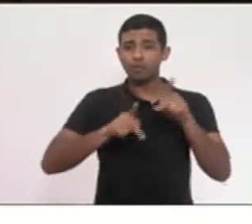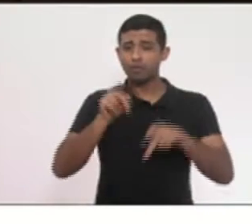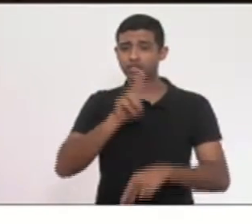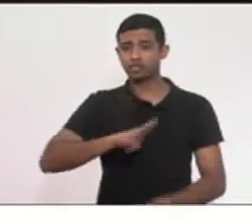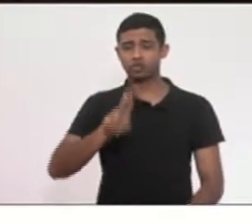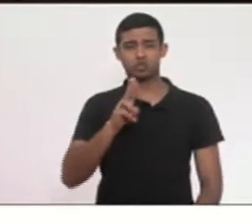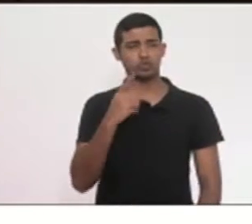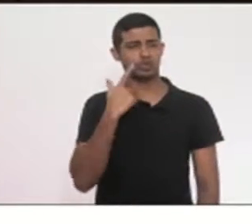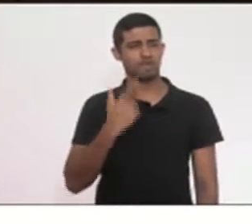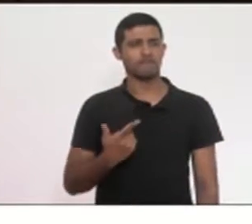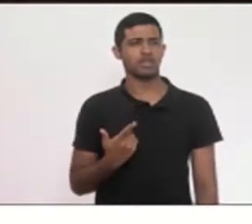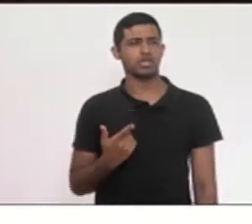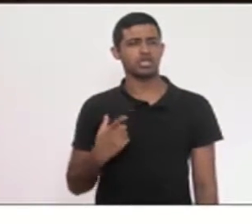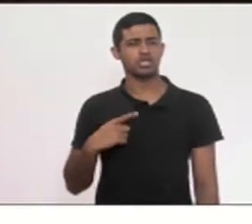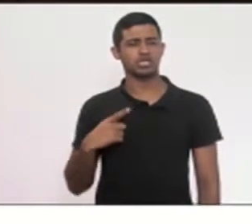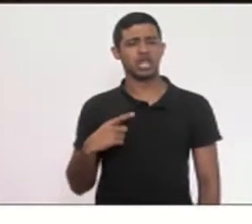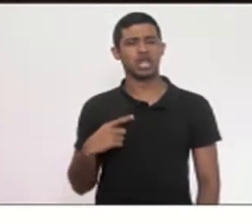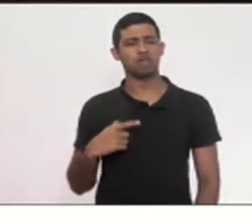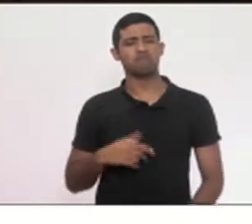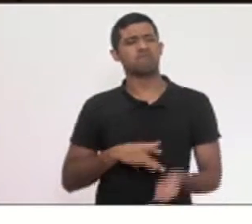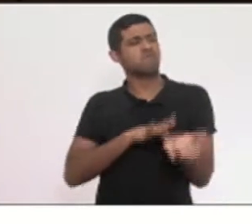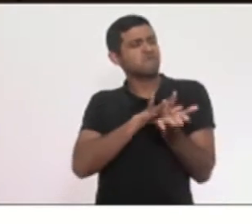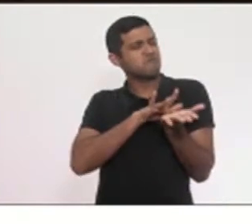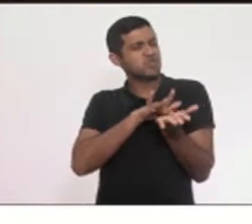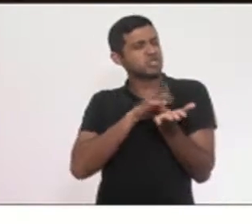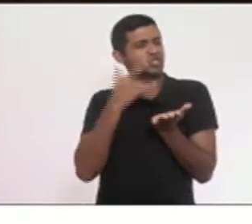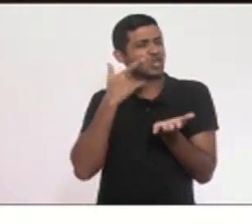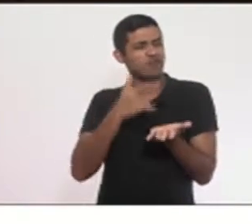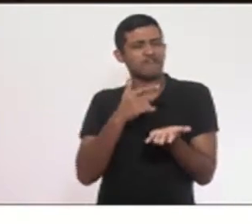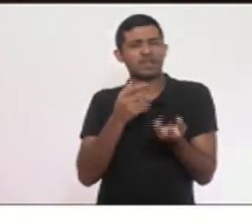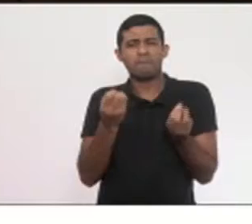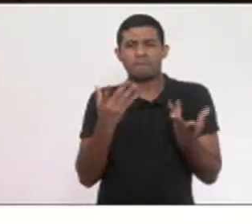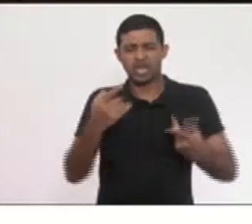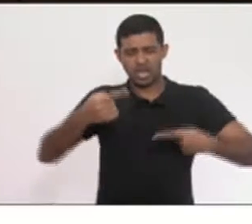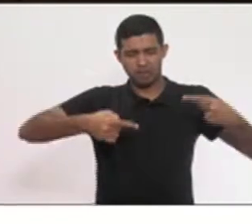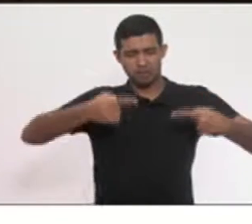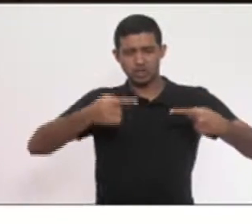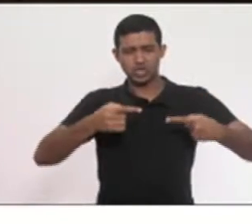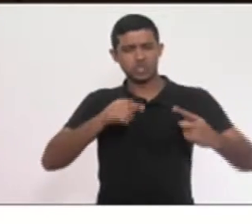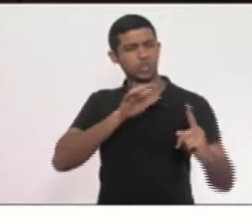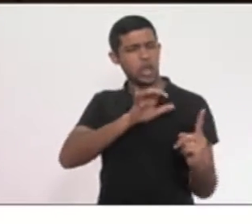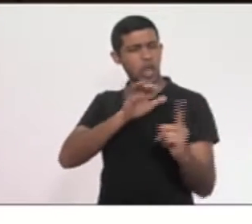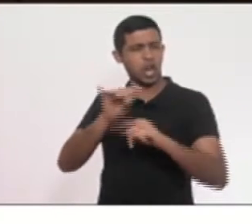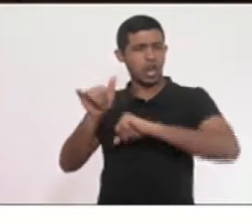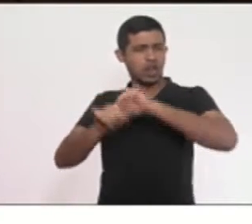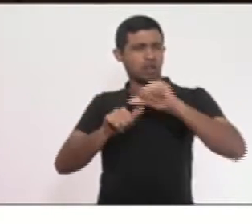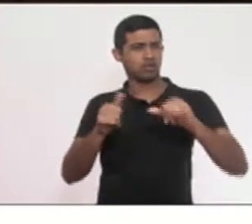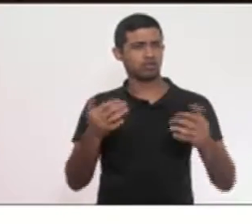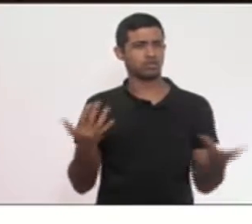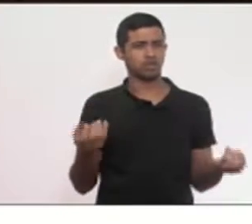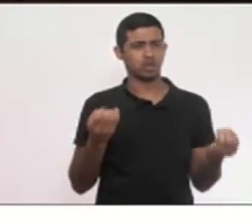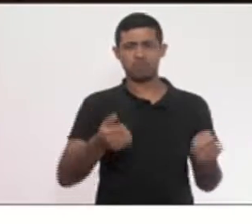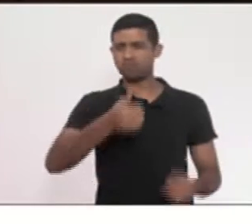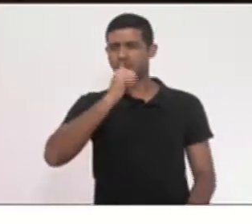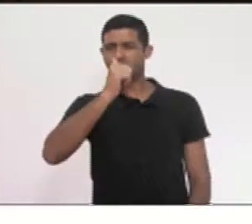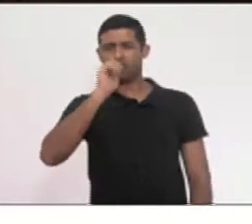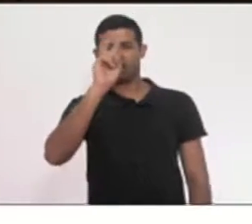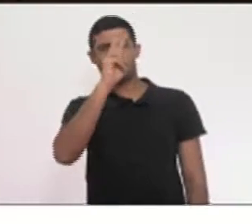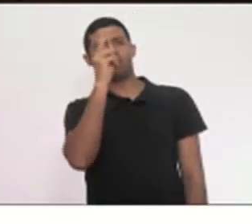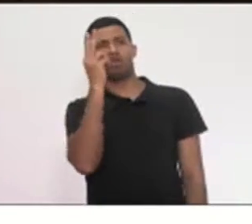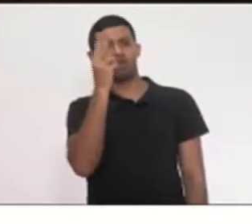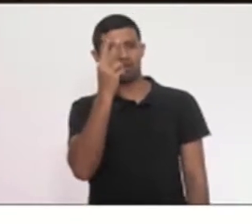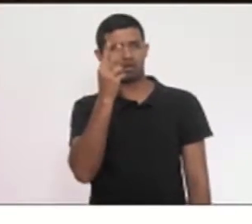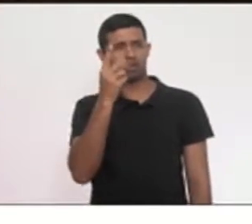Não forjar um quadro epidêmico para distorcer as políticas públicas. Agora, o álcool, que é